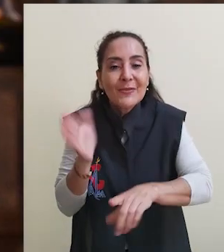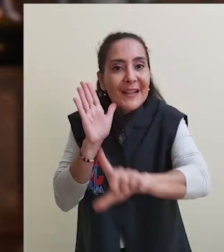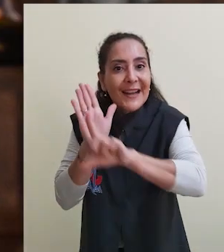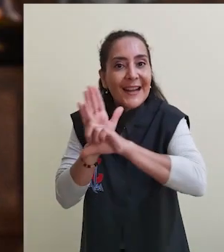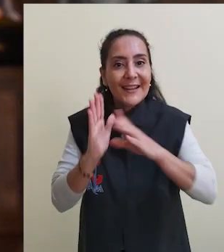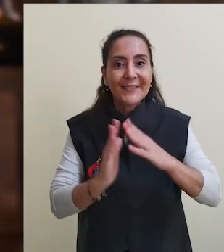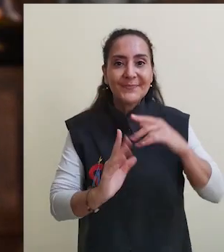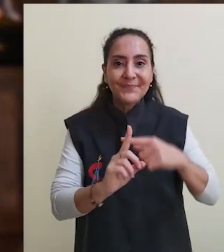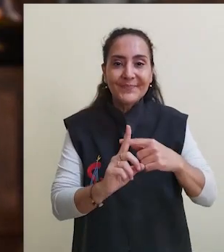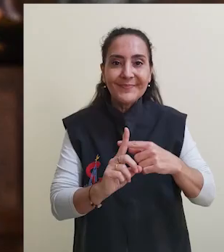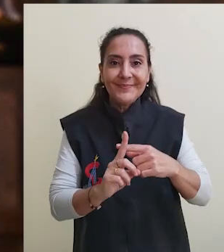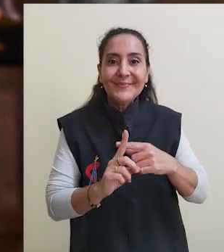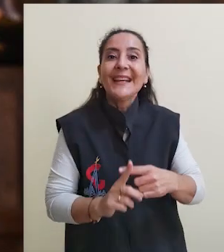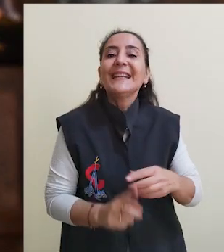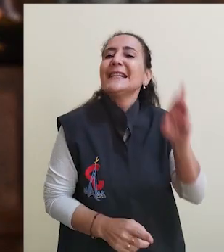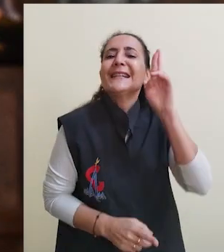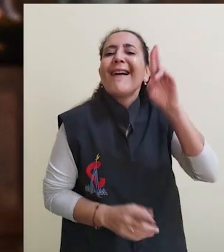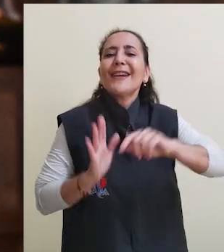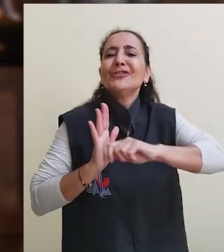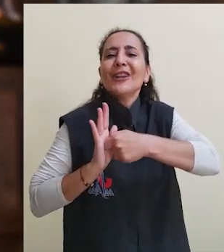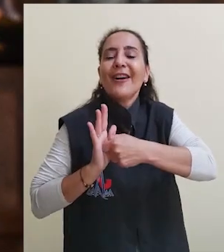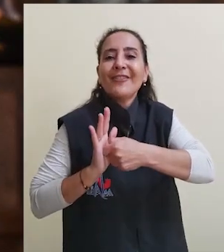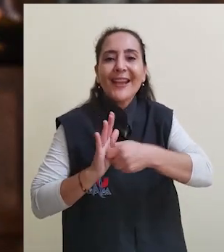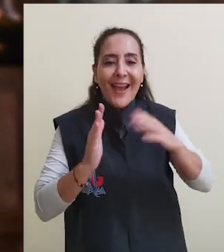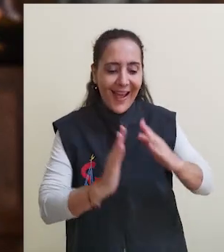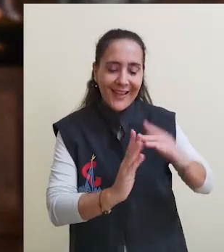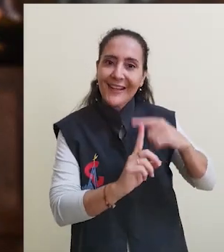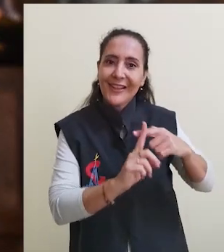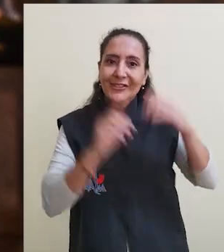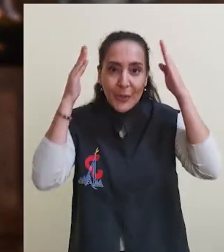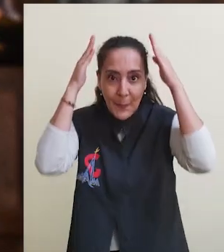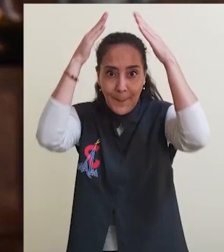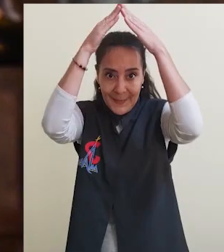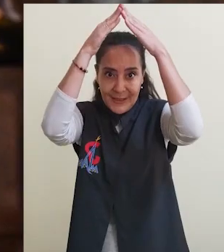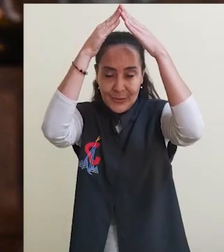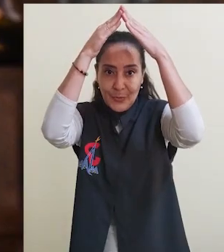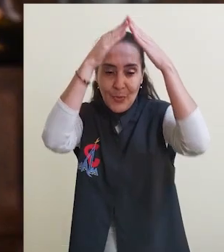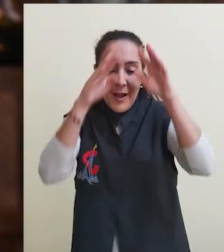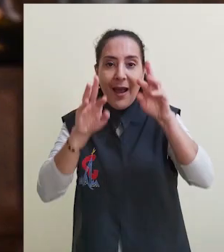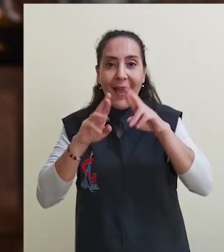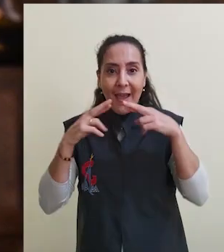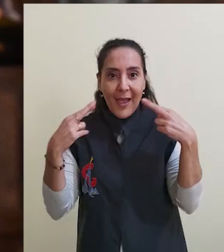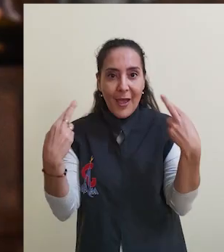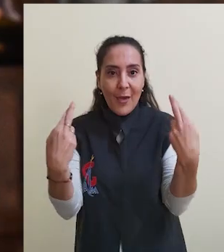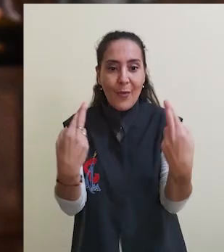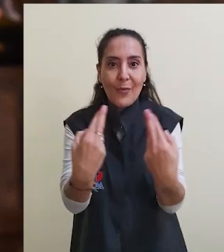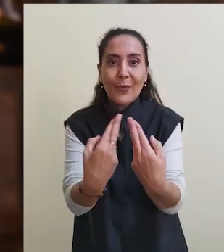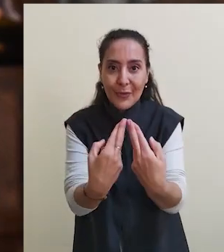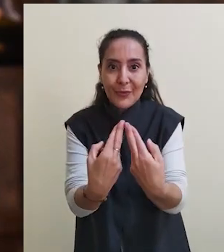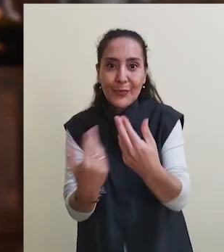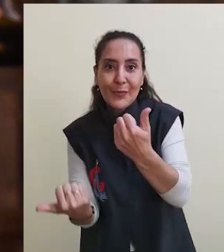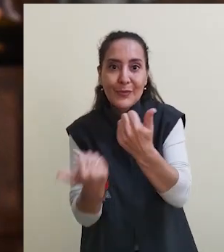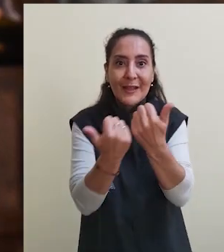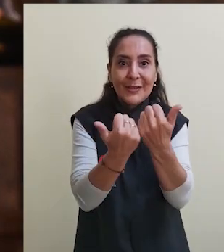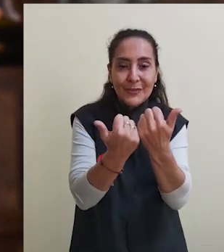doutrina da igreja. E quem tem a chave é a igreja, as pessoas dos bispos, reunidos ao redor